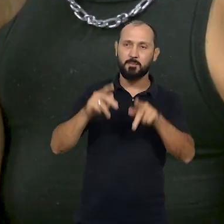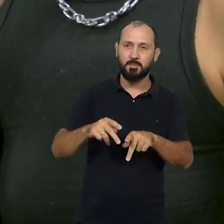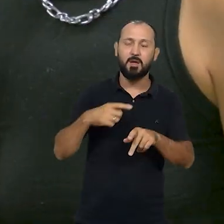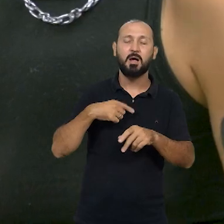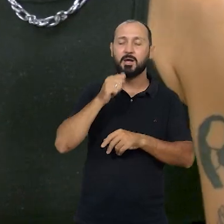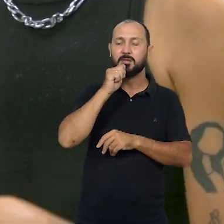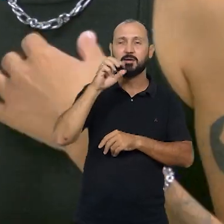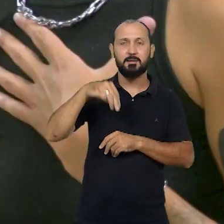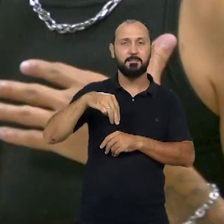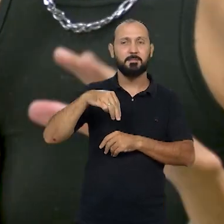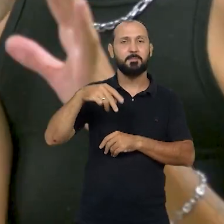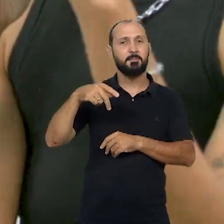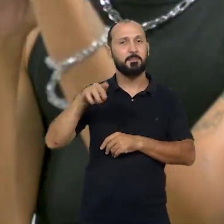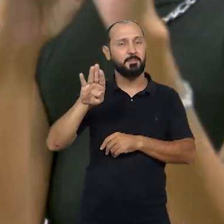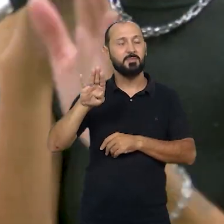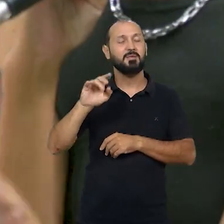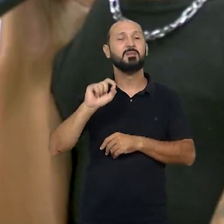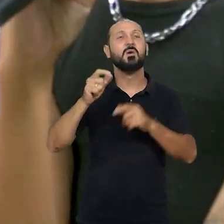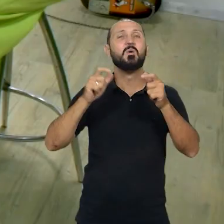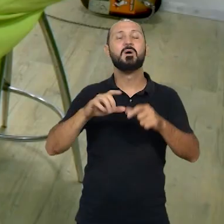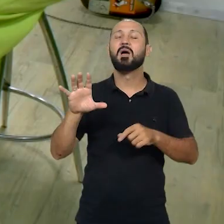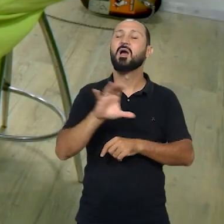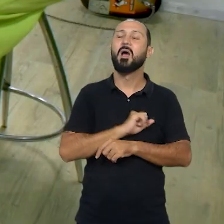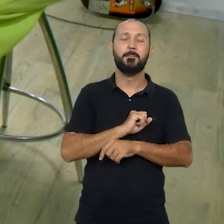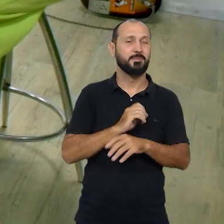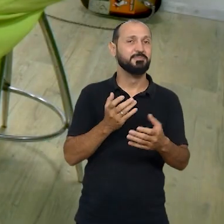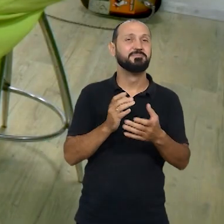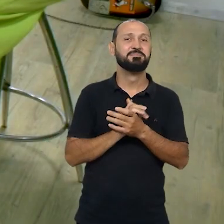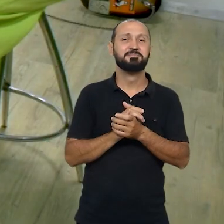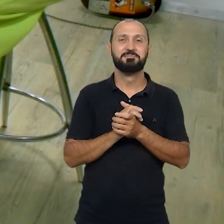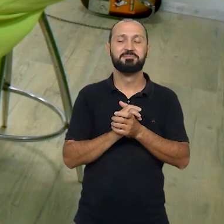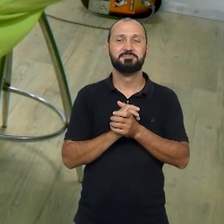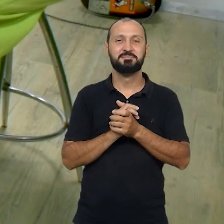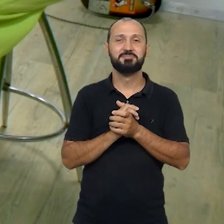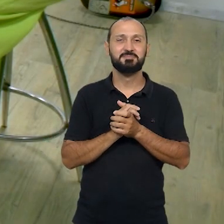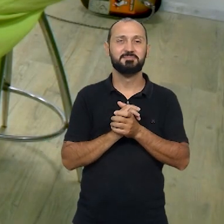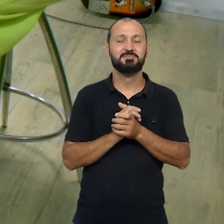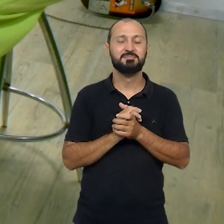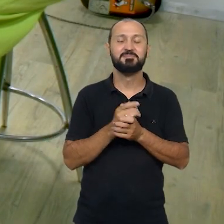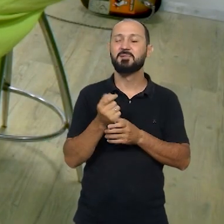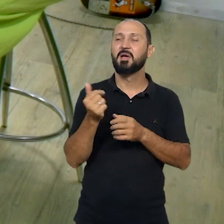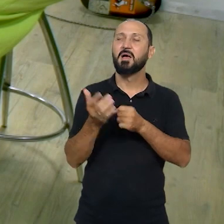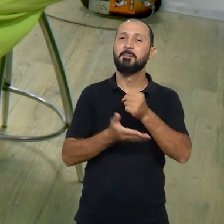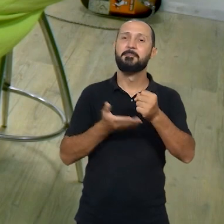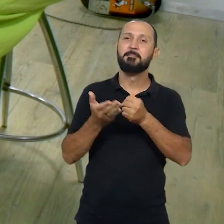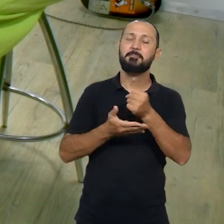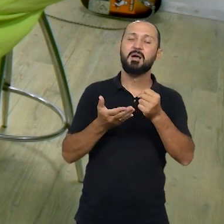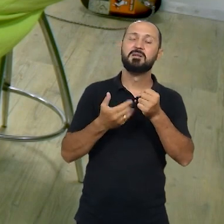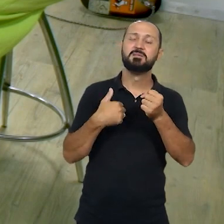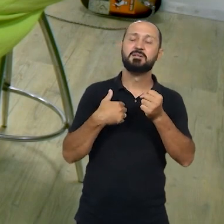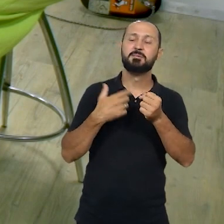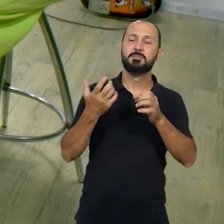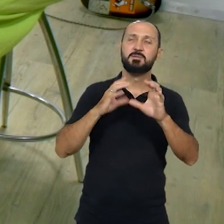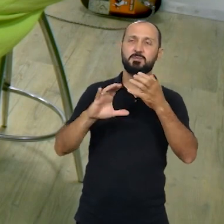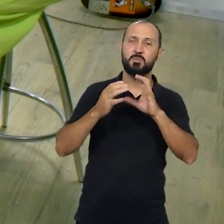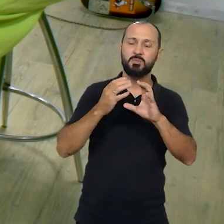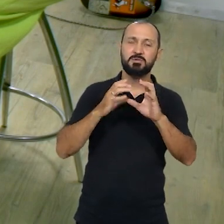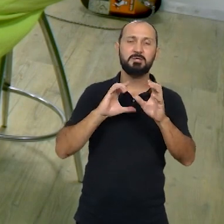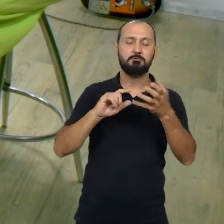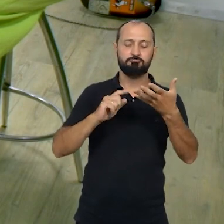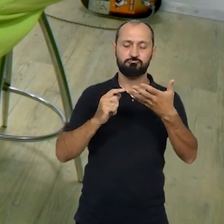e tudo mais. Então a gente tenta misturar isso na nossa banda. Mas você teve uma passagem aí, na verdade você tem, né, aí pela